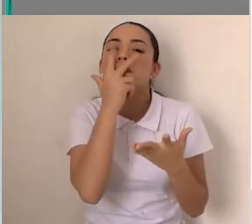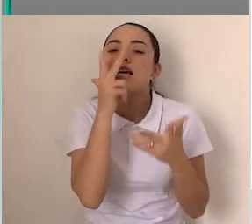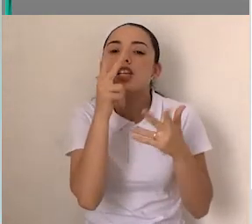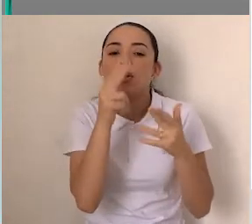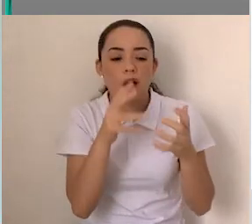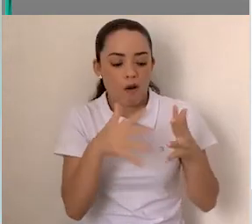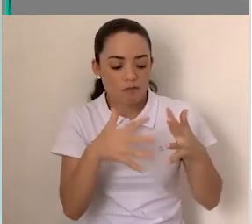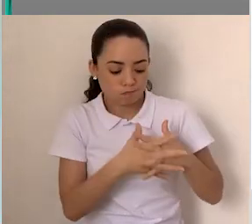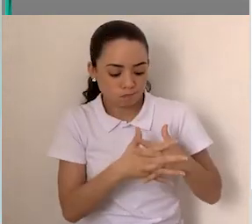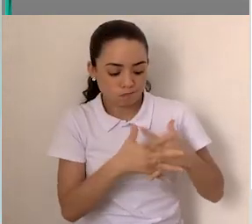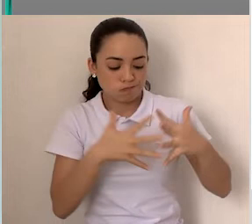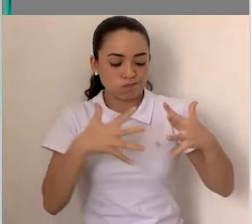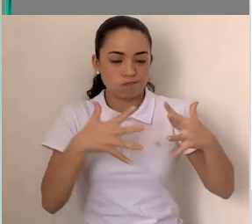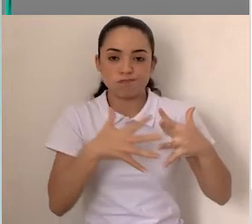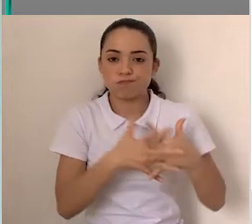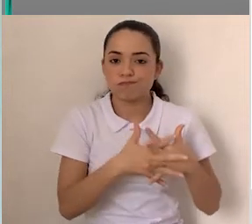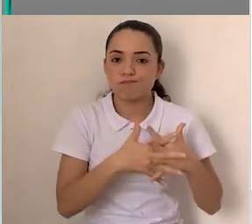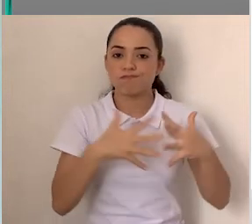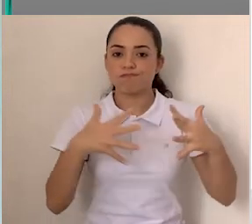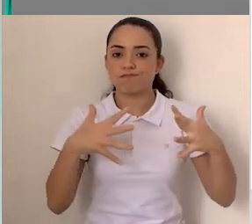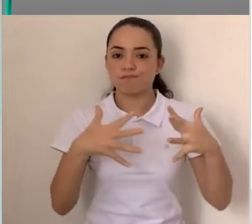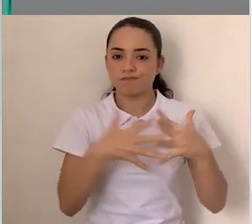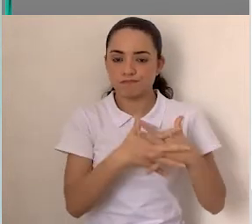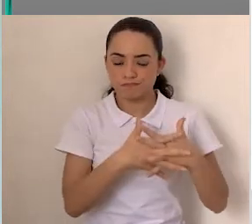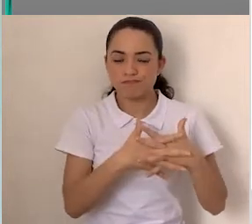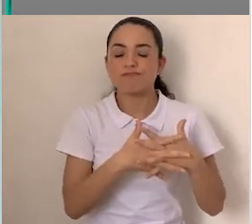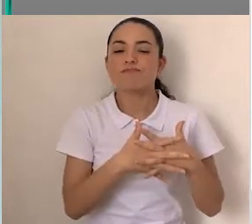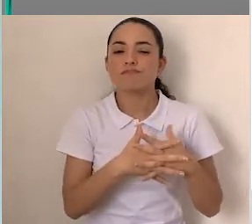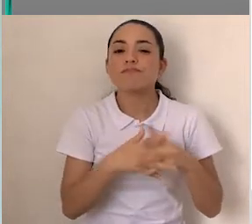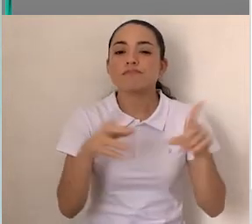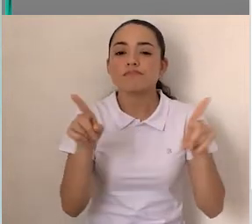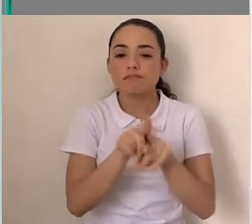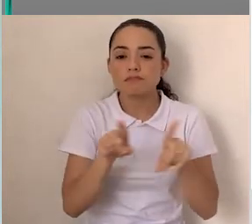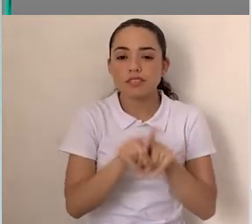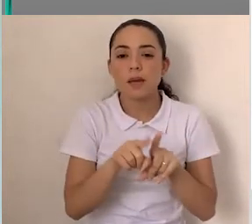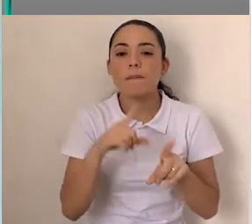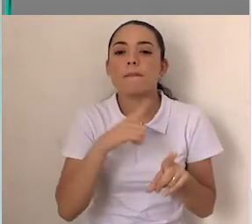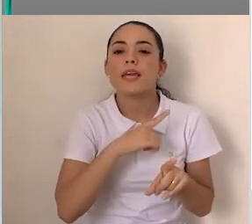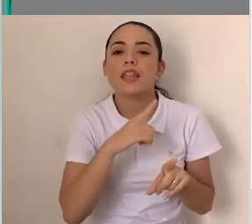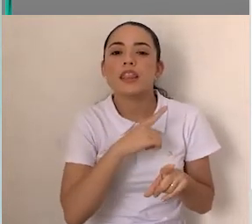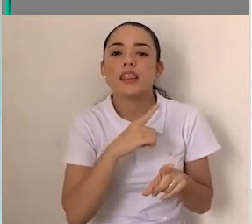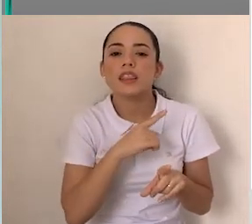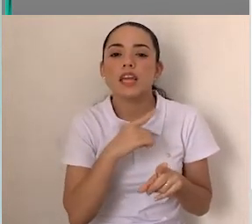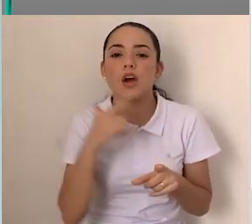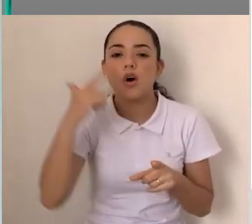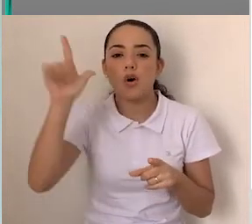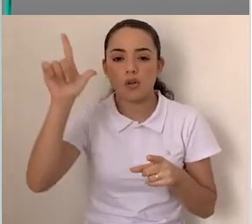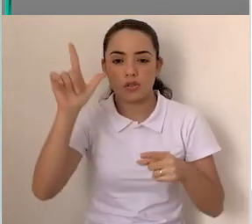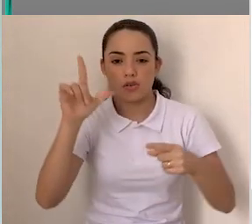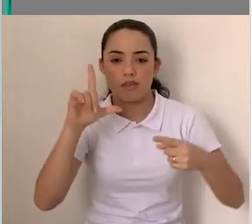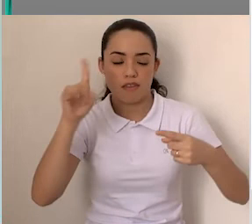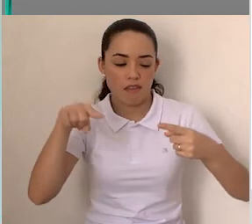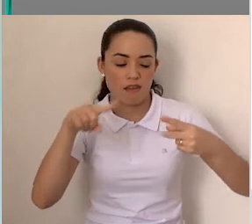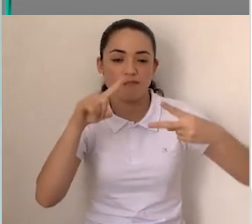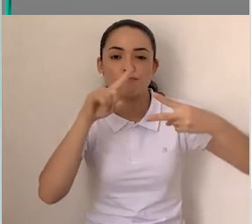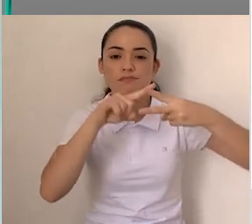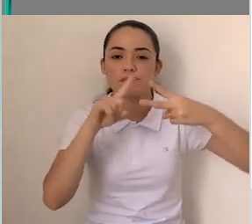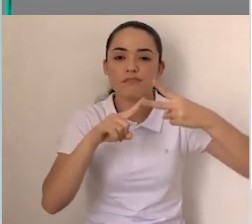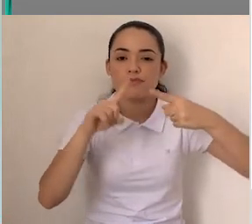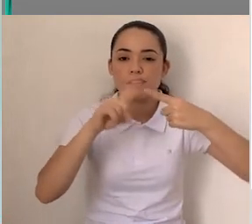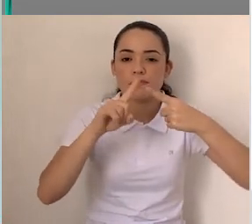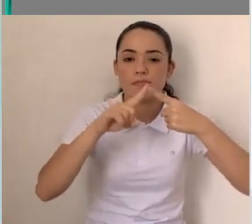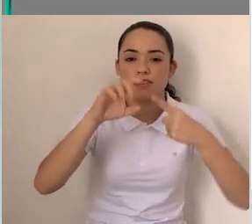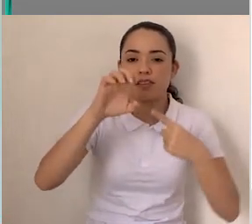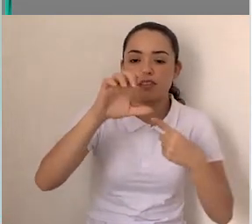tecido conjuntivo a capacidade de agir como uma mola. Formam as fibras elásticas um componente amorfo, determinado